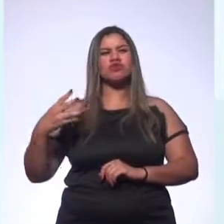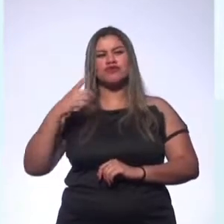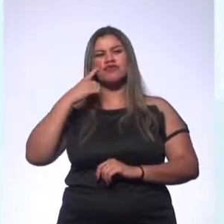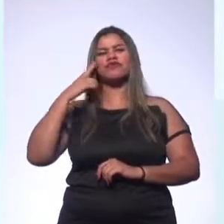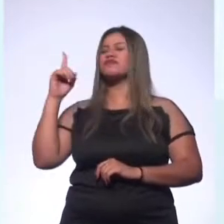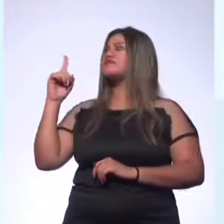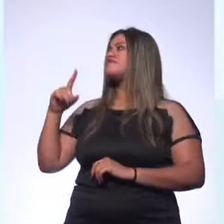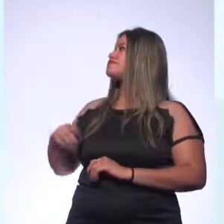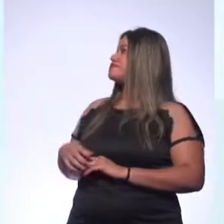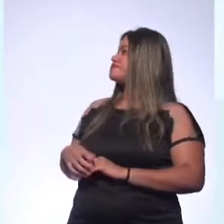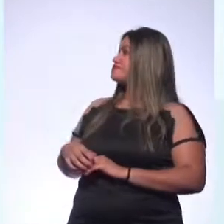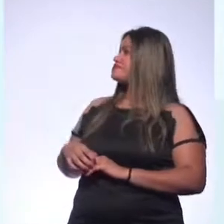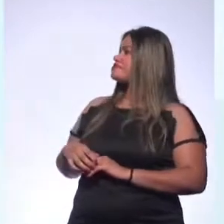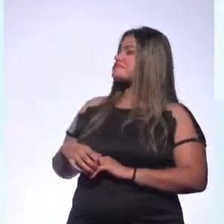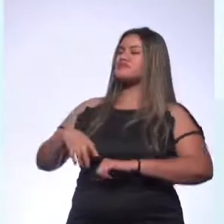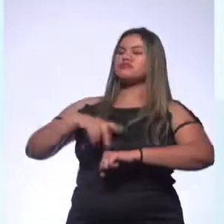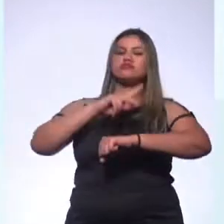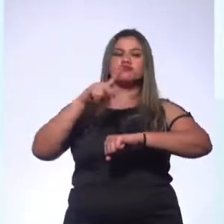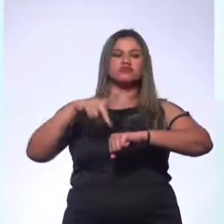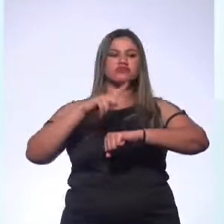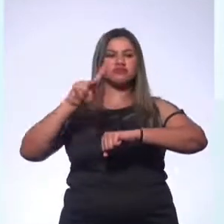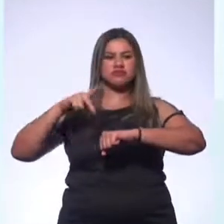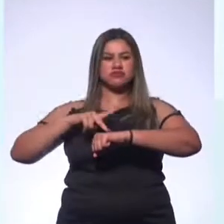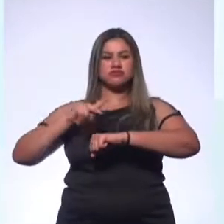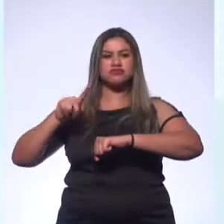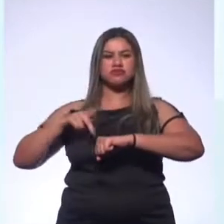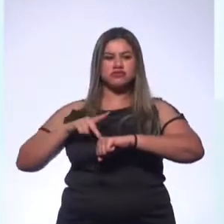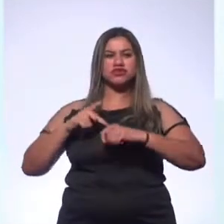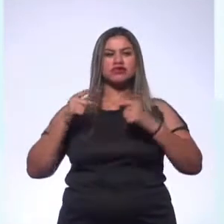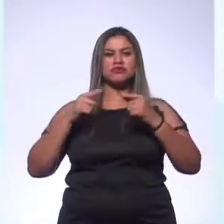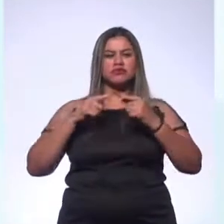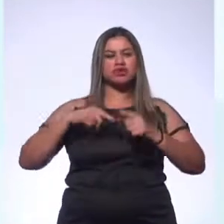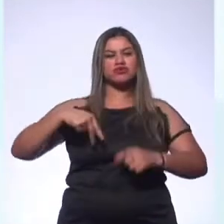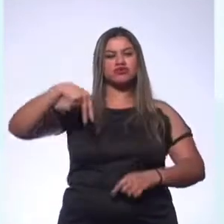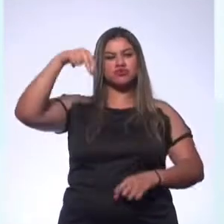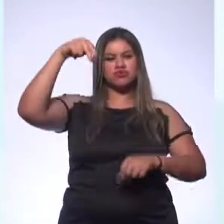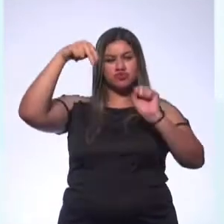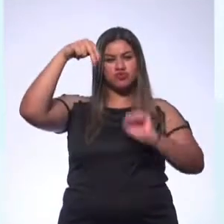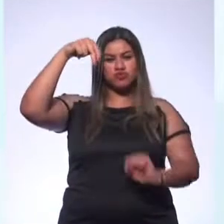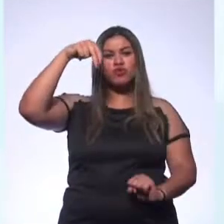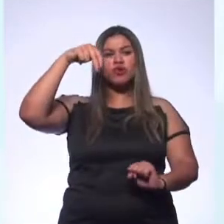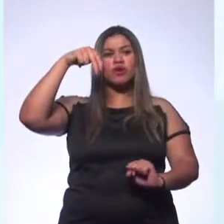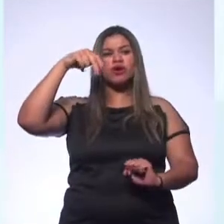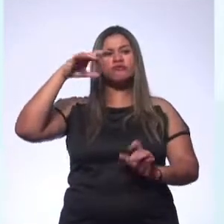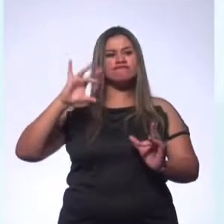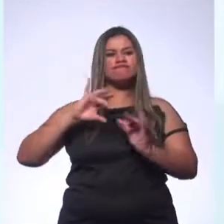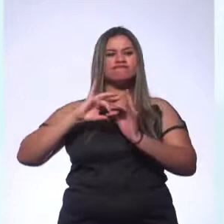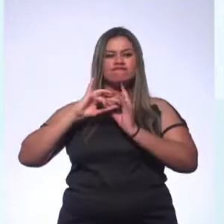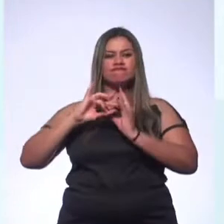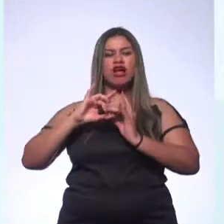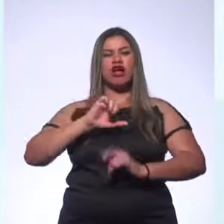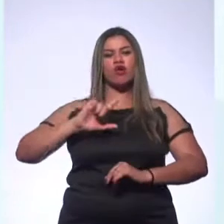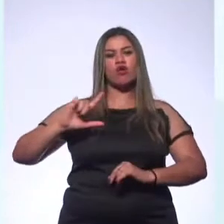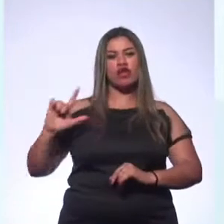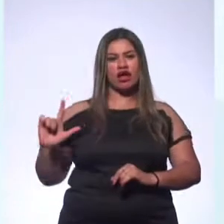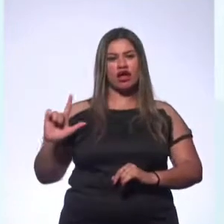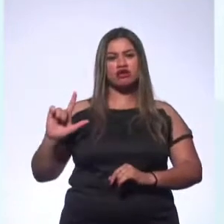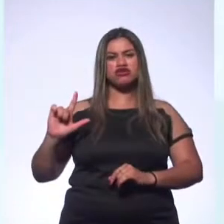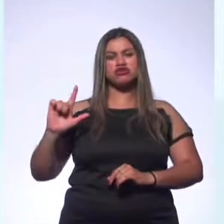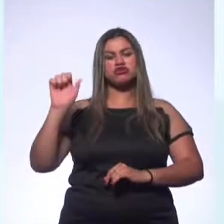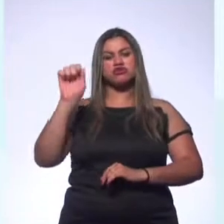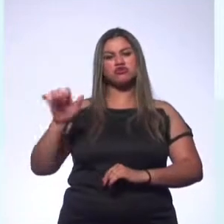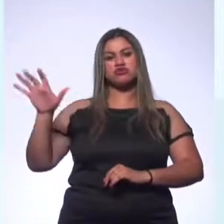que esses países que estão formando aí esse cinturão de norte a sul bem aliado aí ao leste